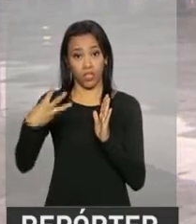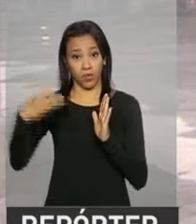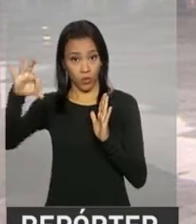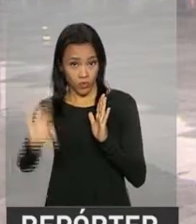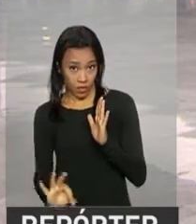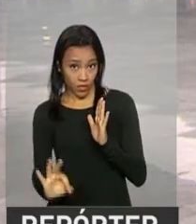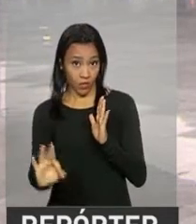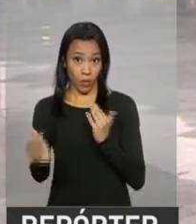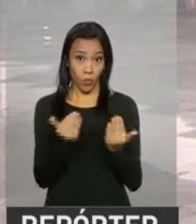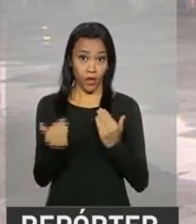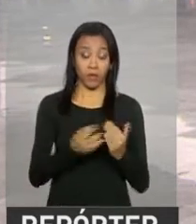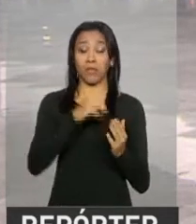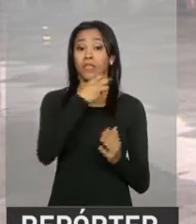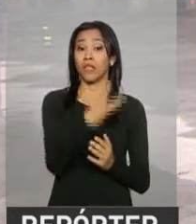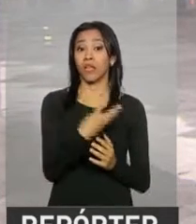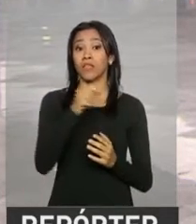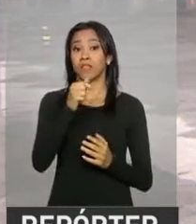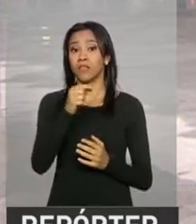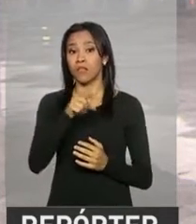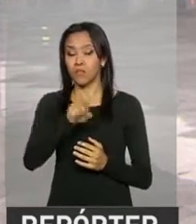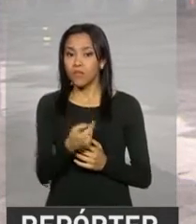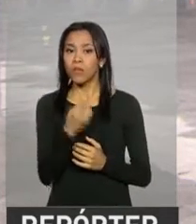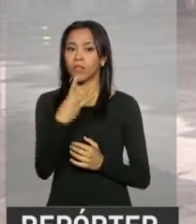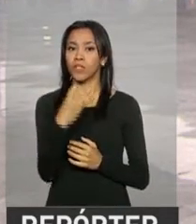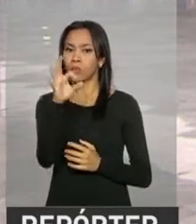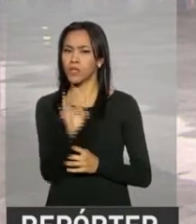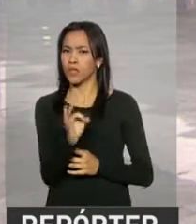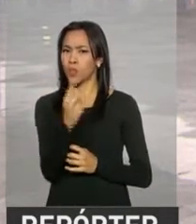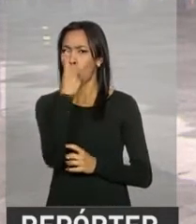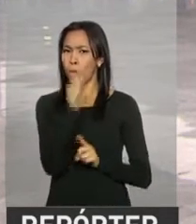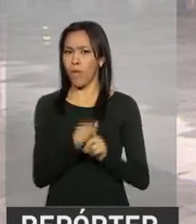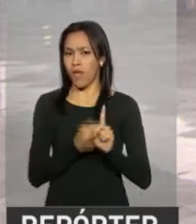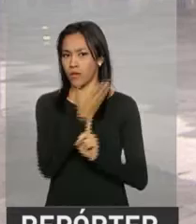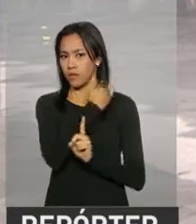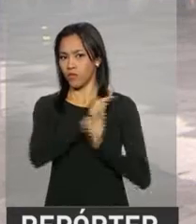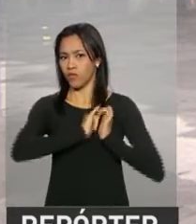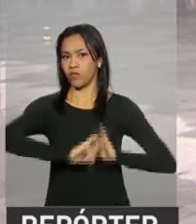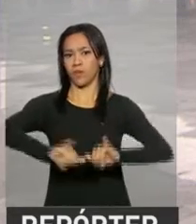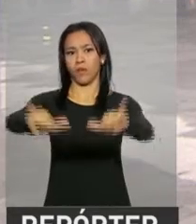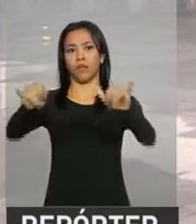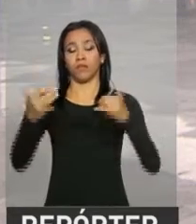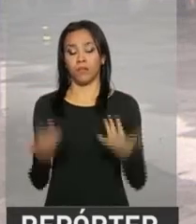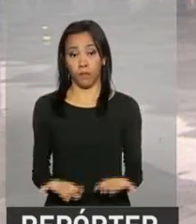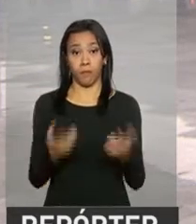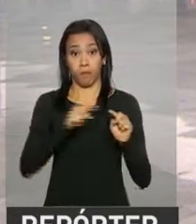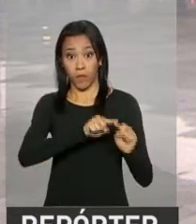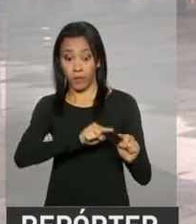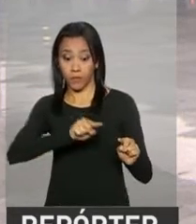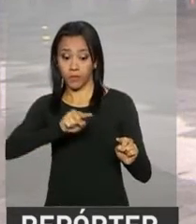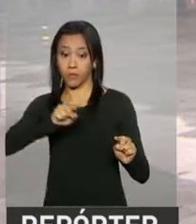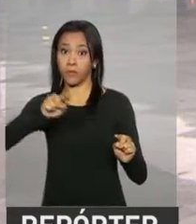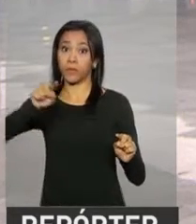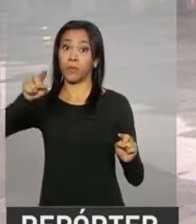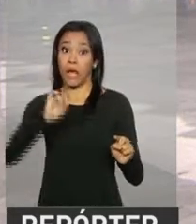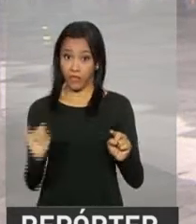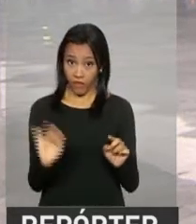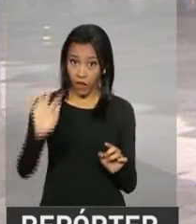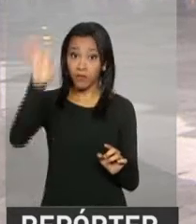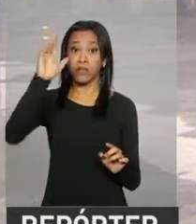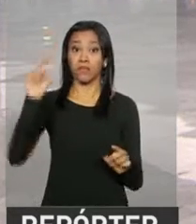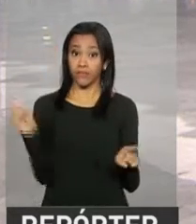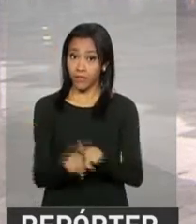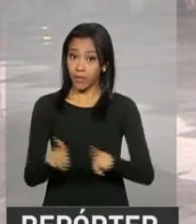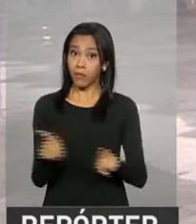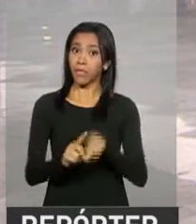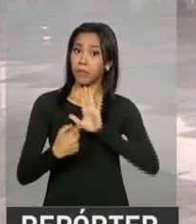os 3,3% que eram projetados há um mês atrás. As projeções para a inflação também tem